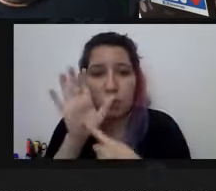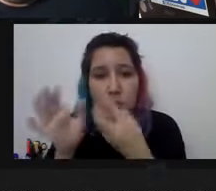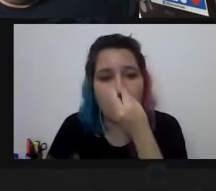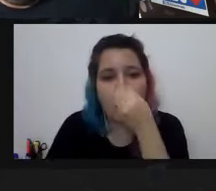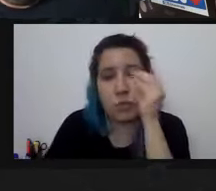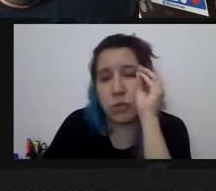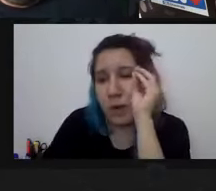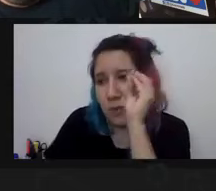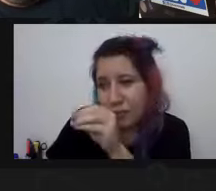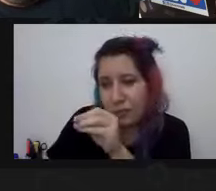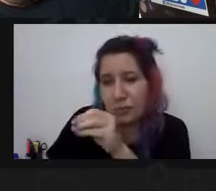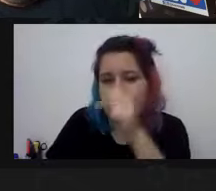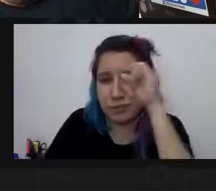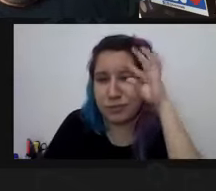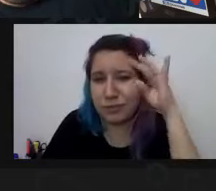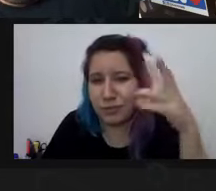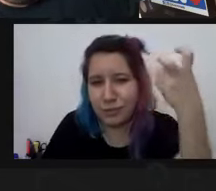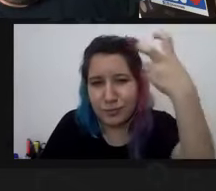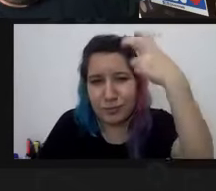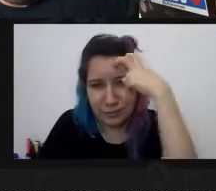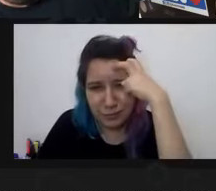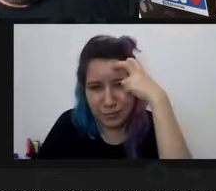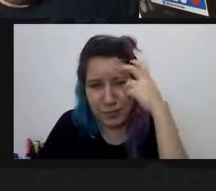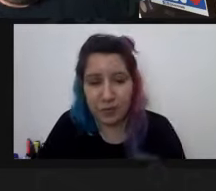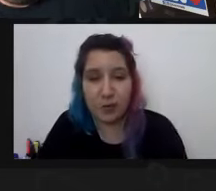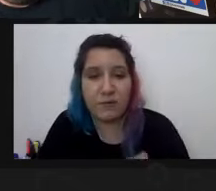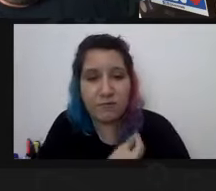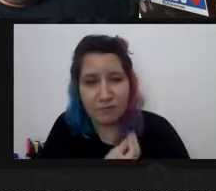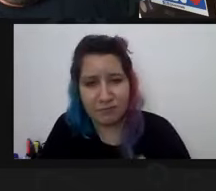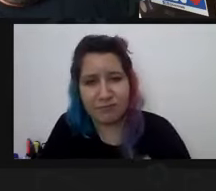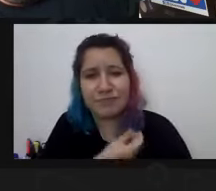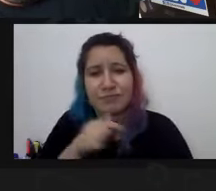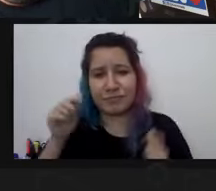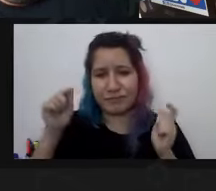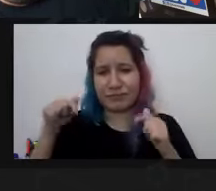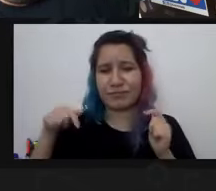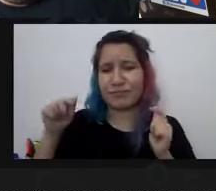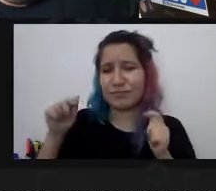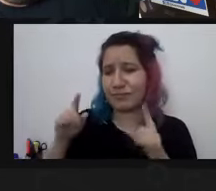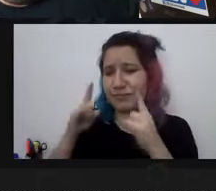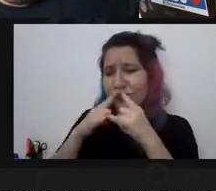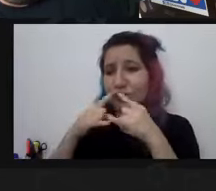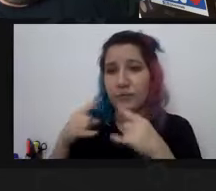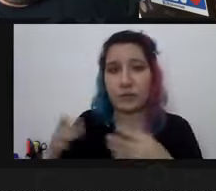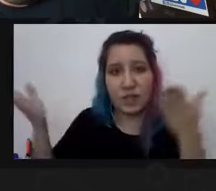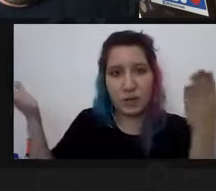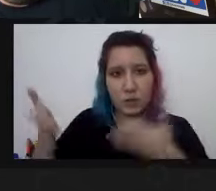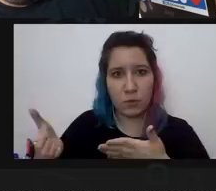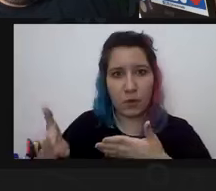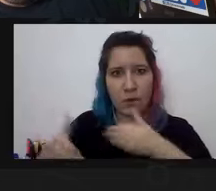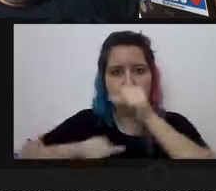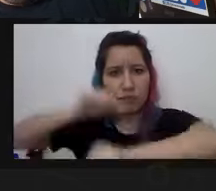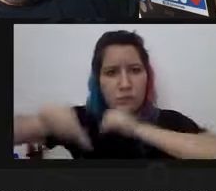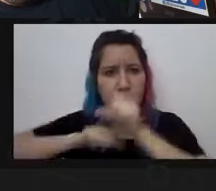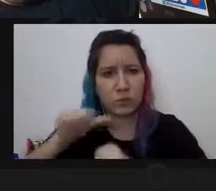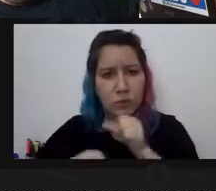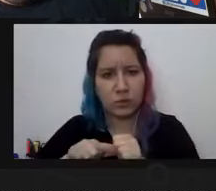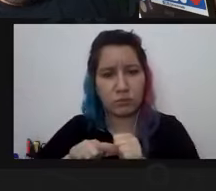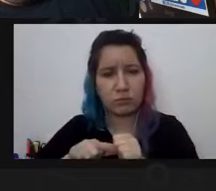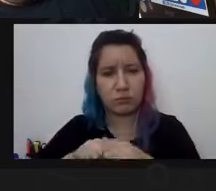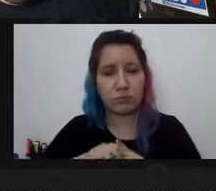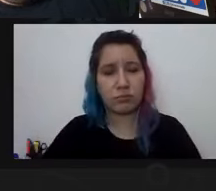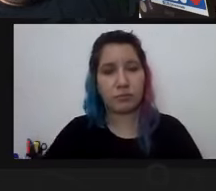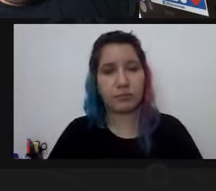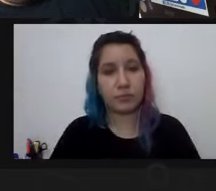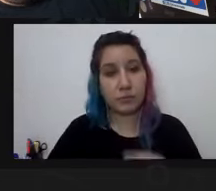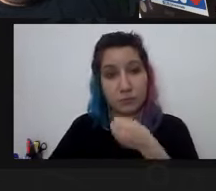a história, a cultura, a vida aqui na nossa cidade, né? Está na hora de mudar, é disso que se trata. Bom,